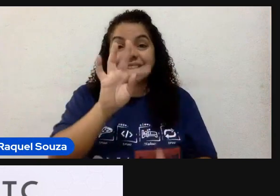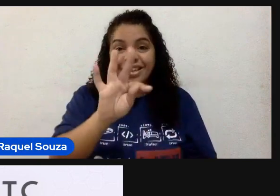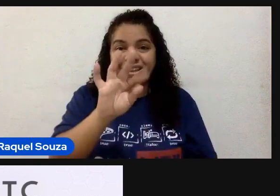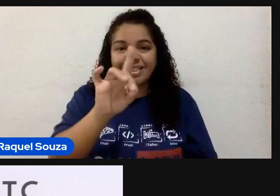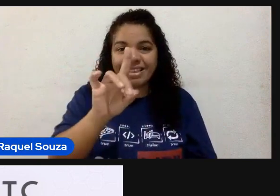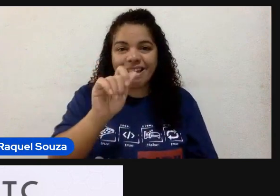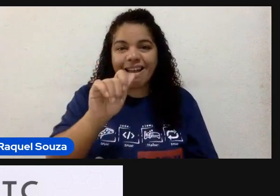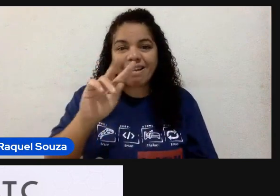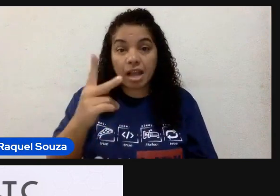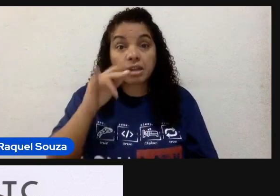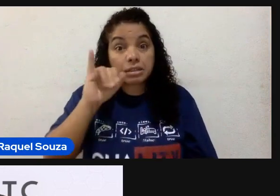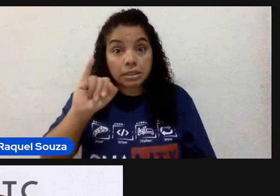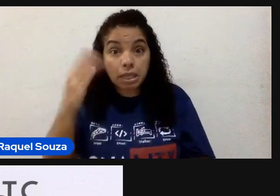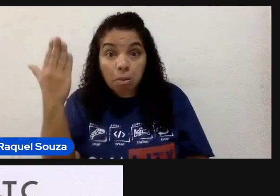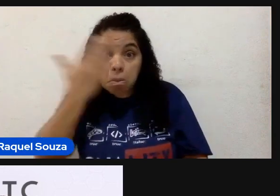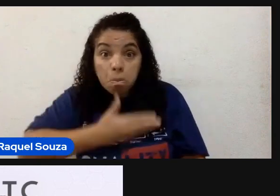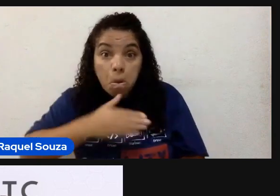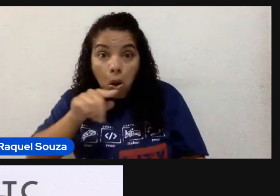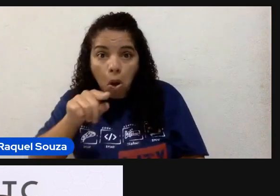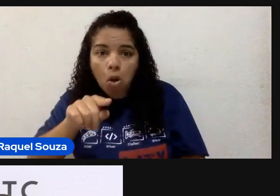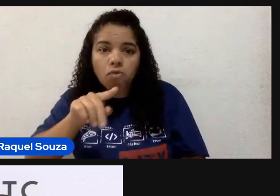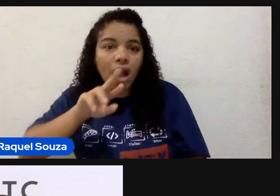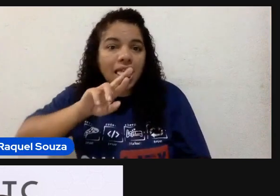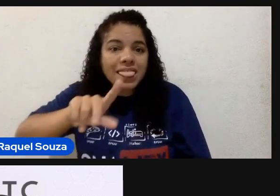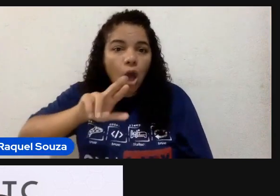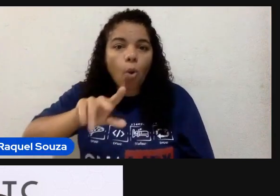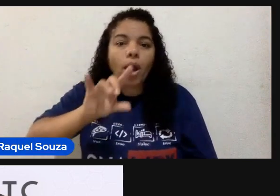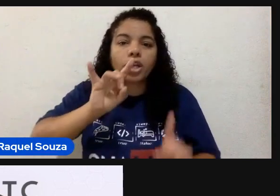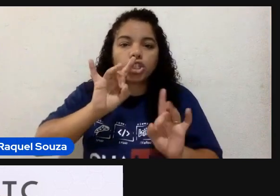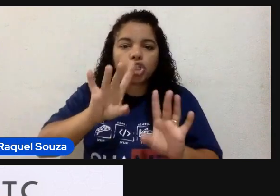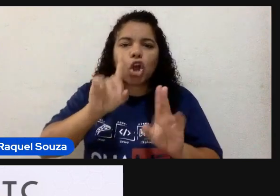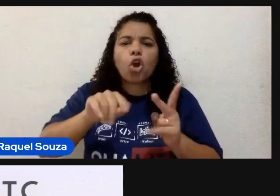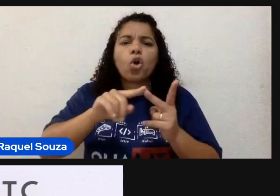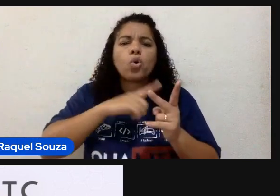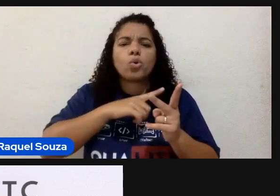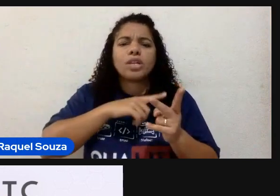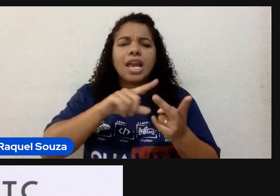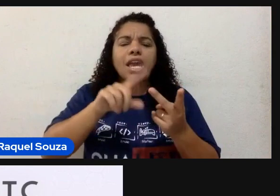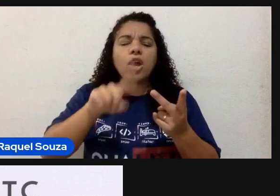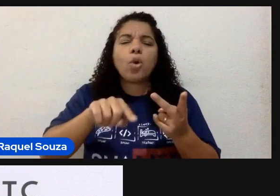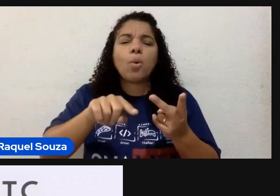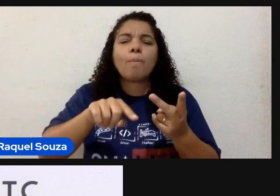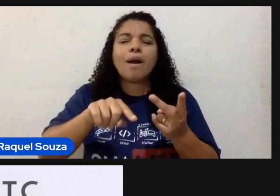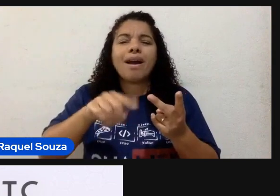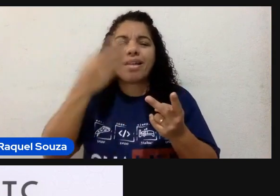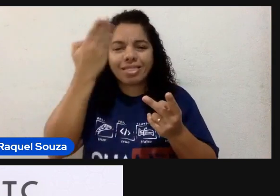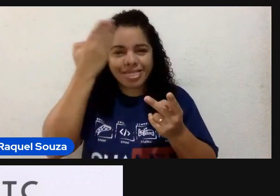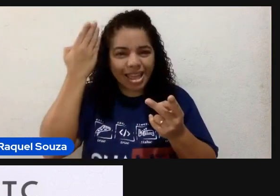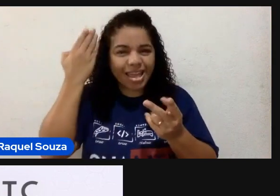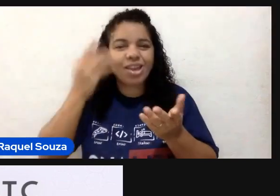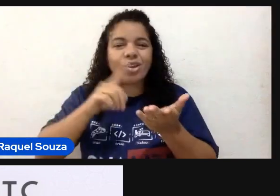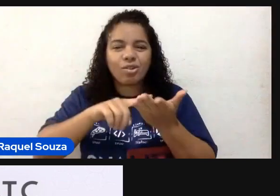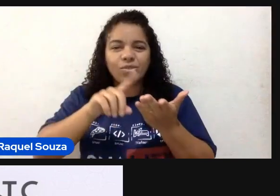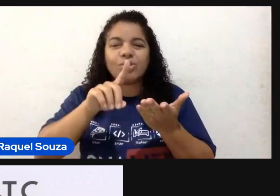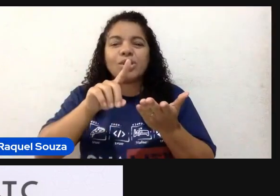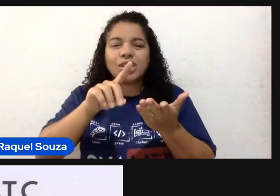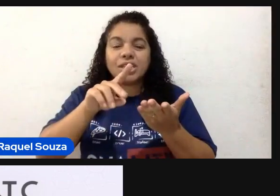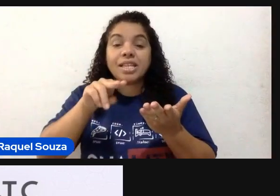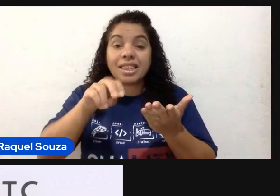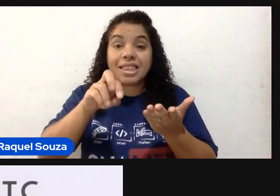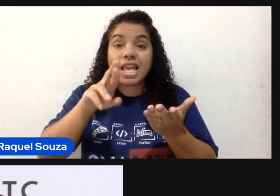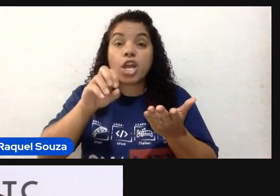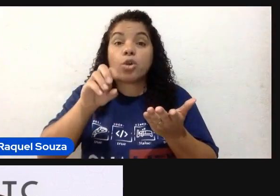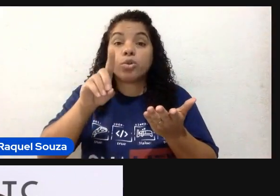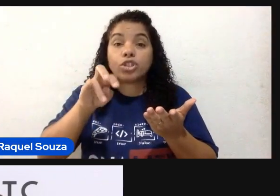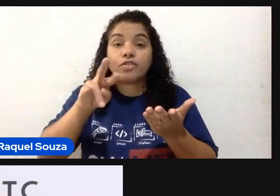for comprovado que ele não é apenas uma neurodivergência, mas sim uma doença, as empresas vão ter que realmente